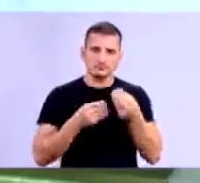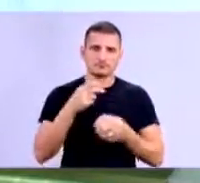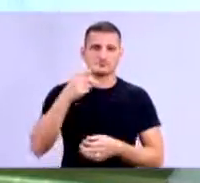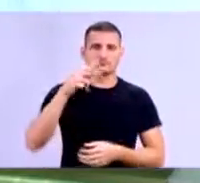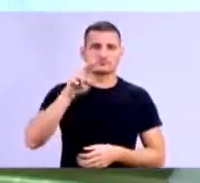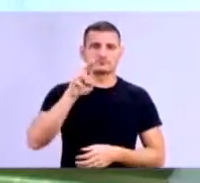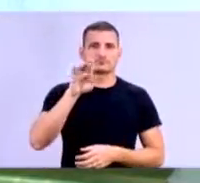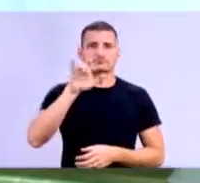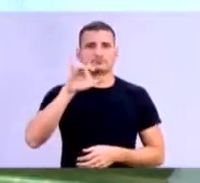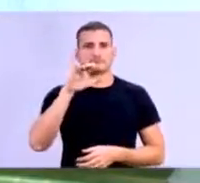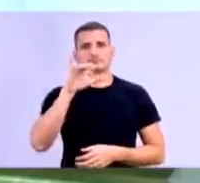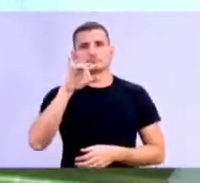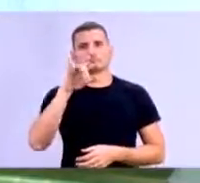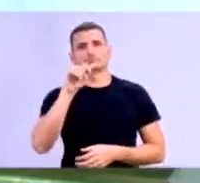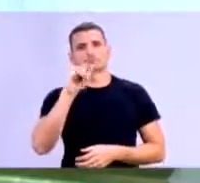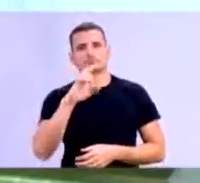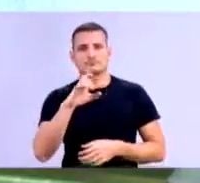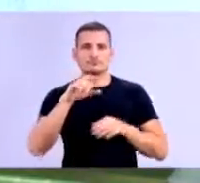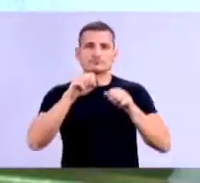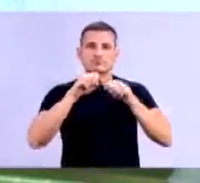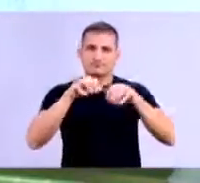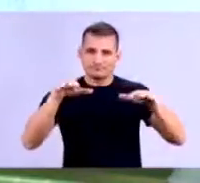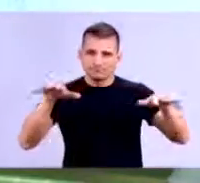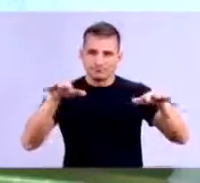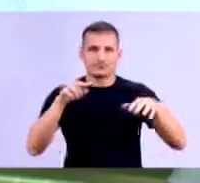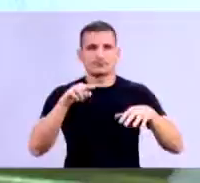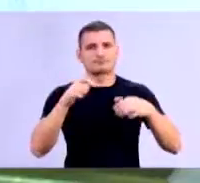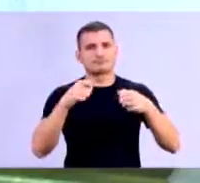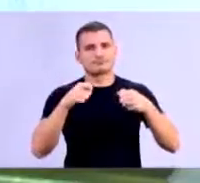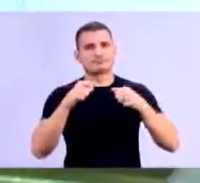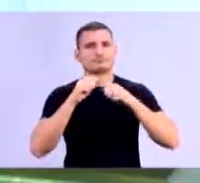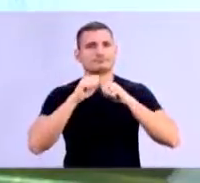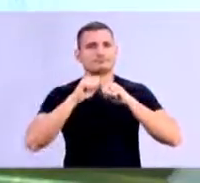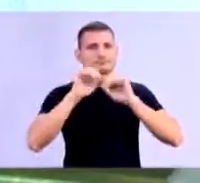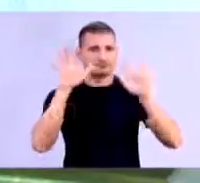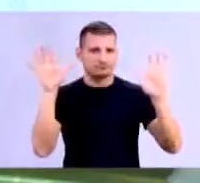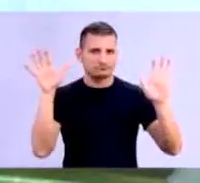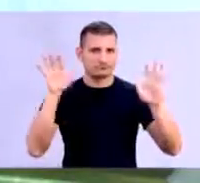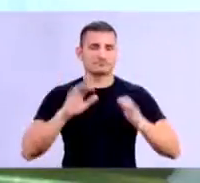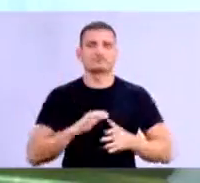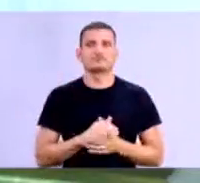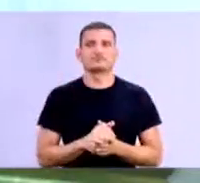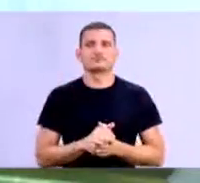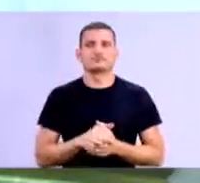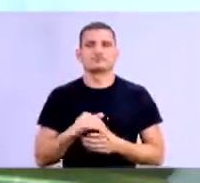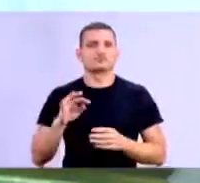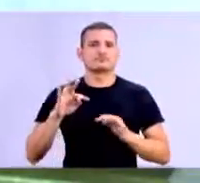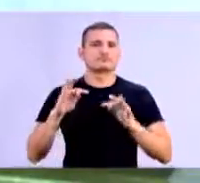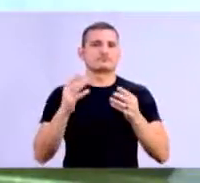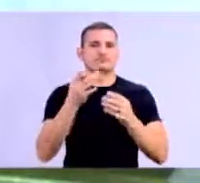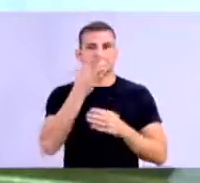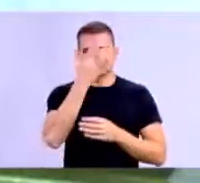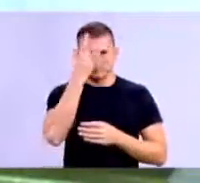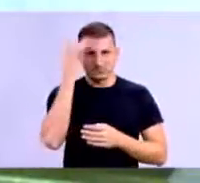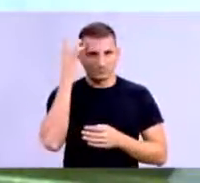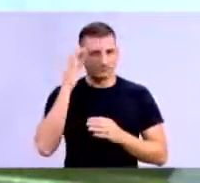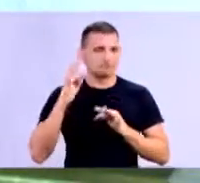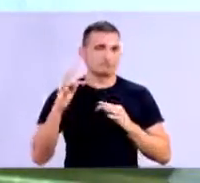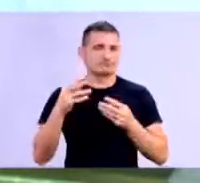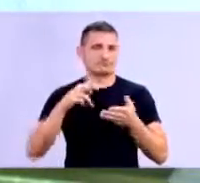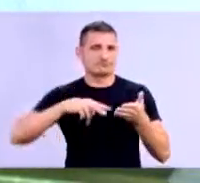os textos, quando eles são publicados, eles precisam estar claros, tanto para todas as pessoas, para todos os